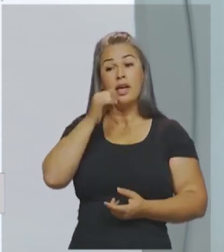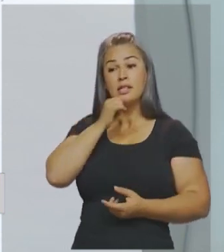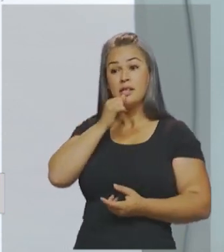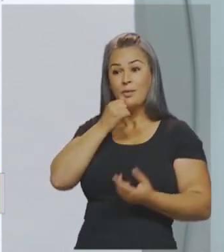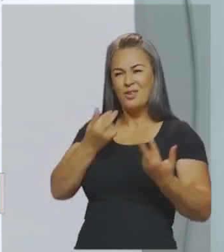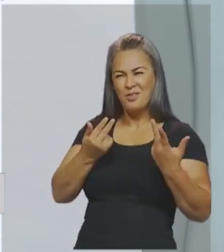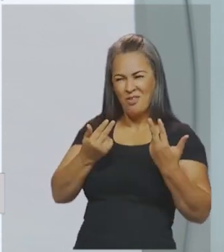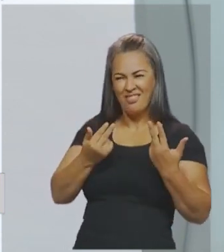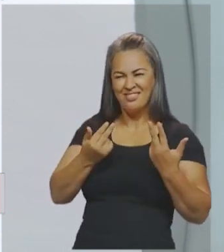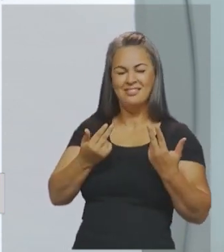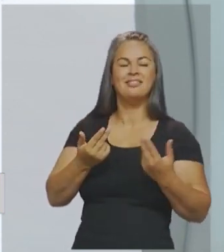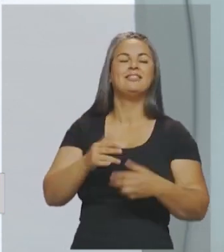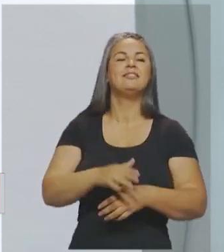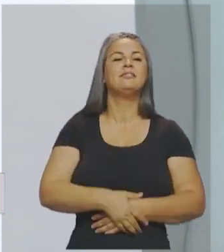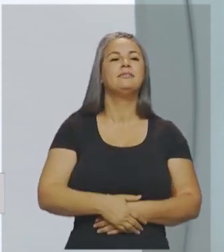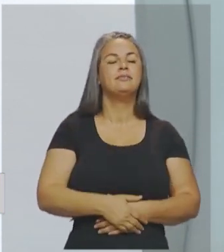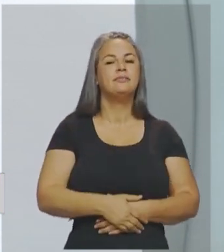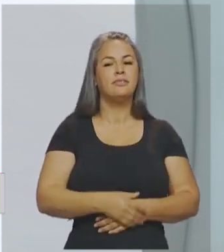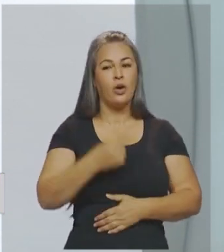9,